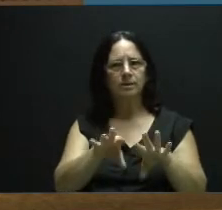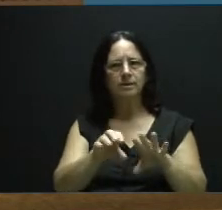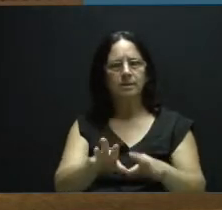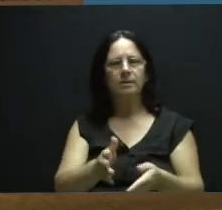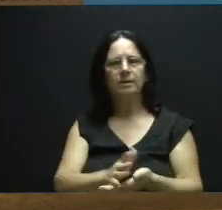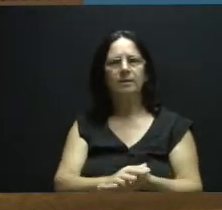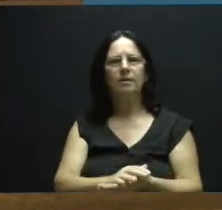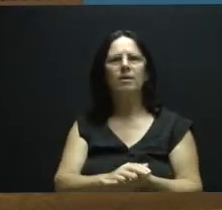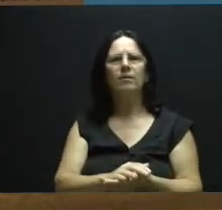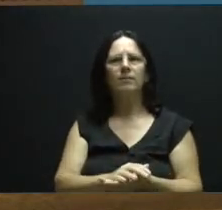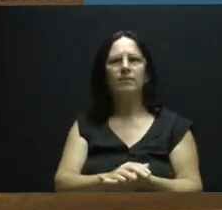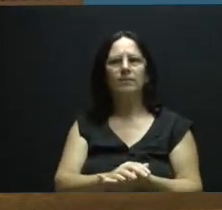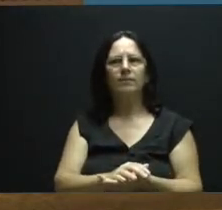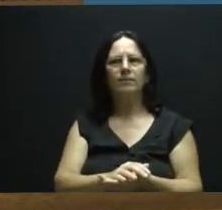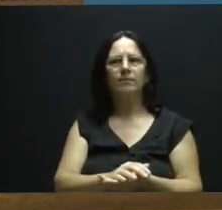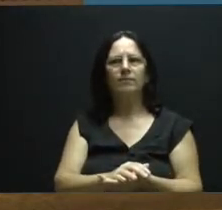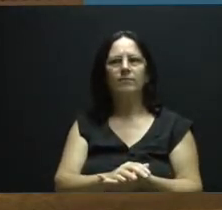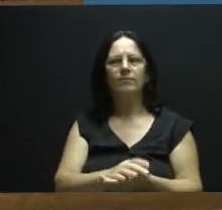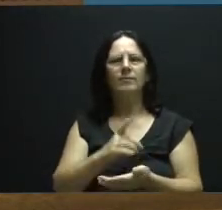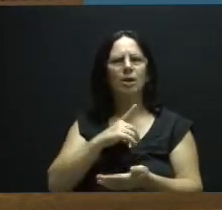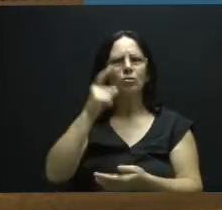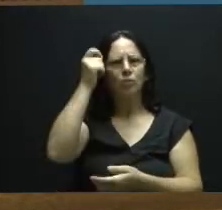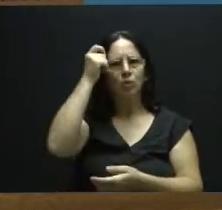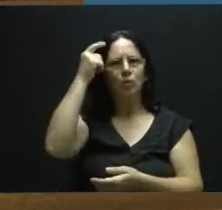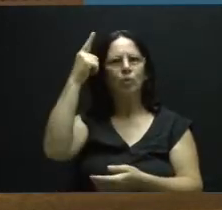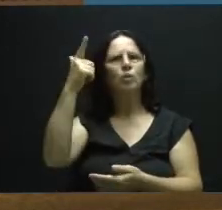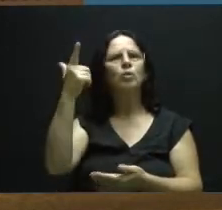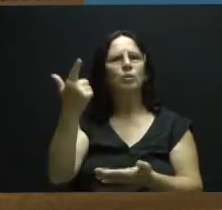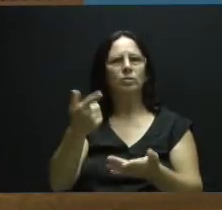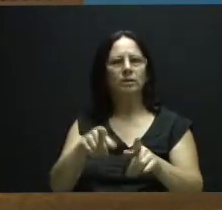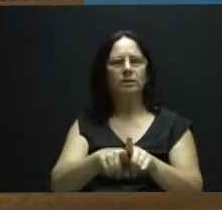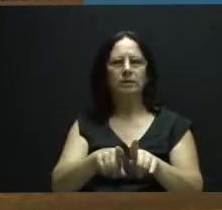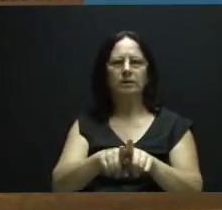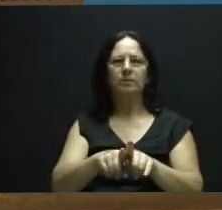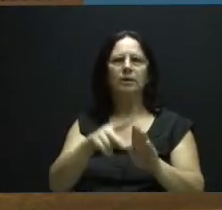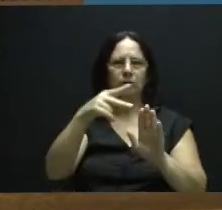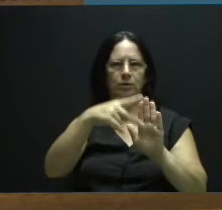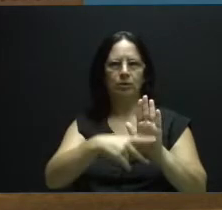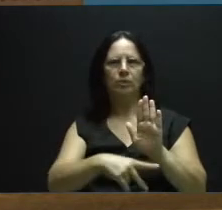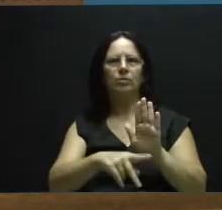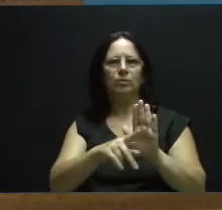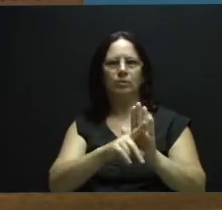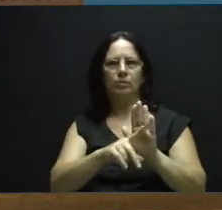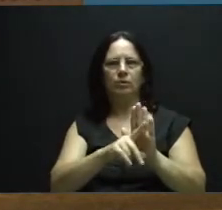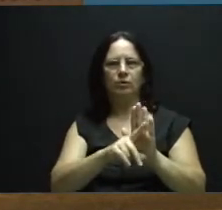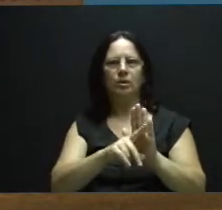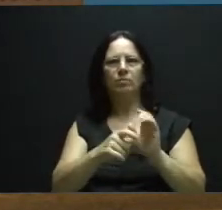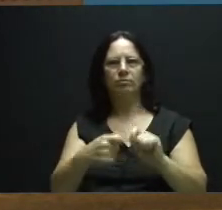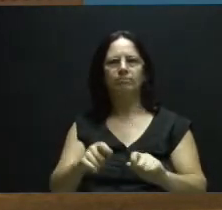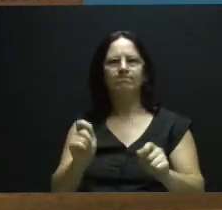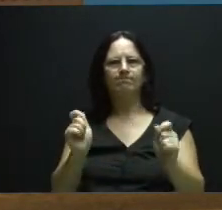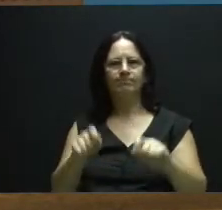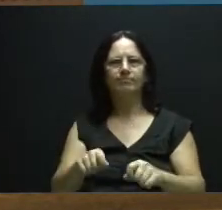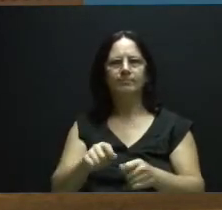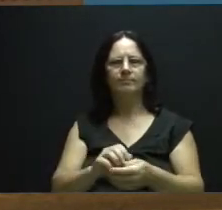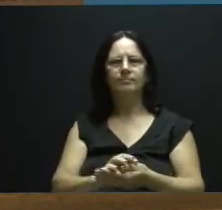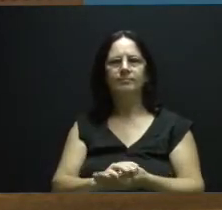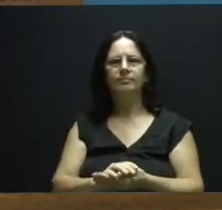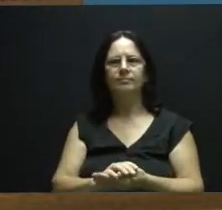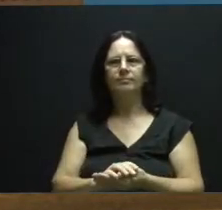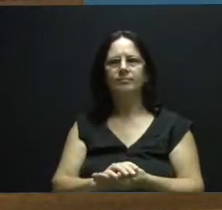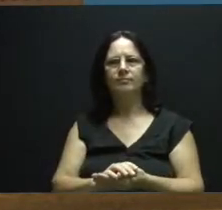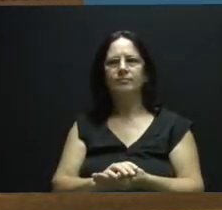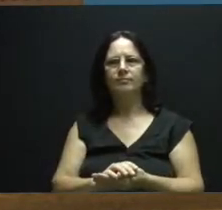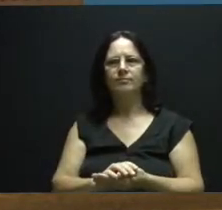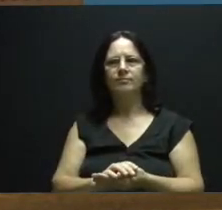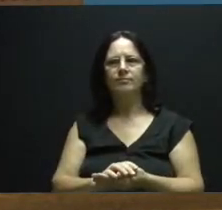vai ter um esporte que tem a cultura acho que esse projeto aqui senhores vereadores eu posso garantir para vocês se ele for